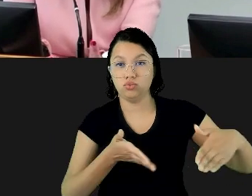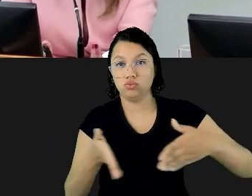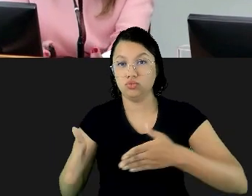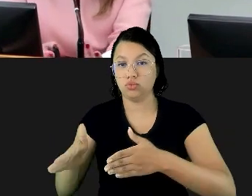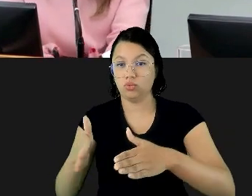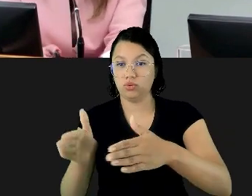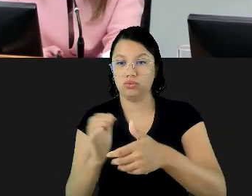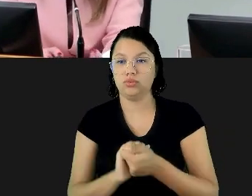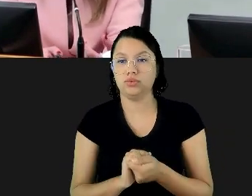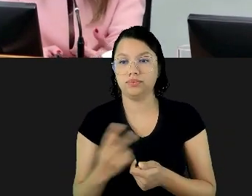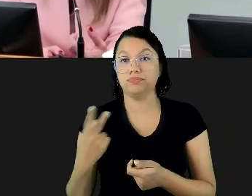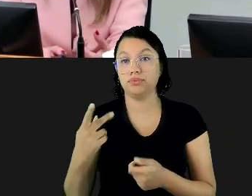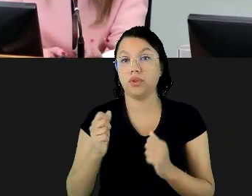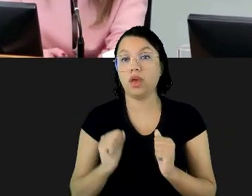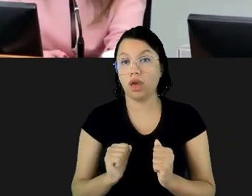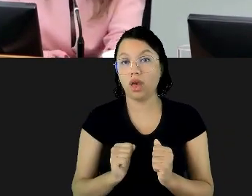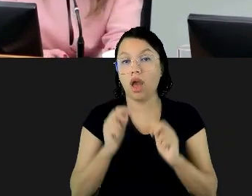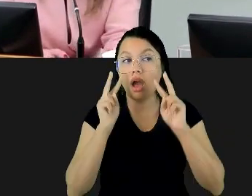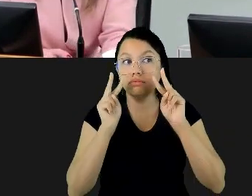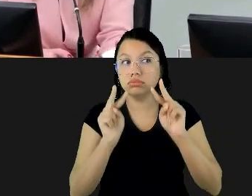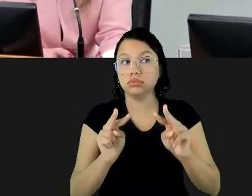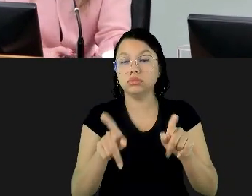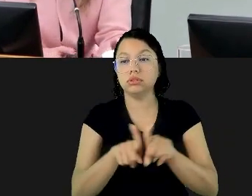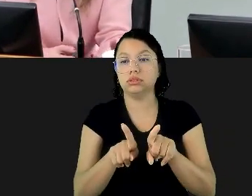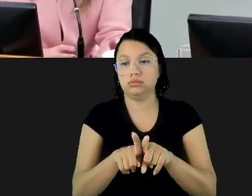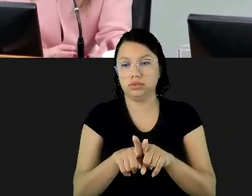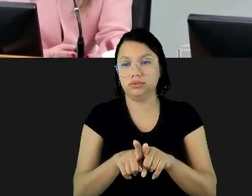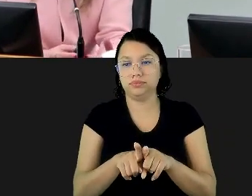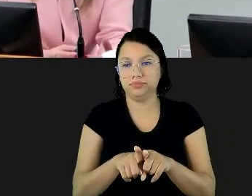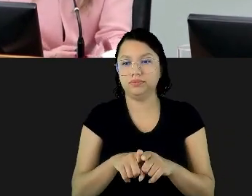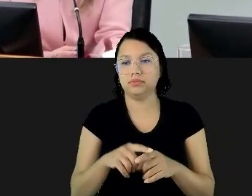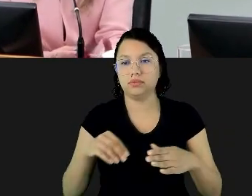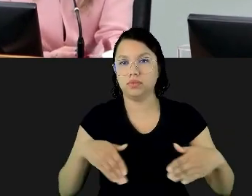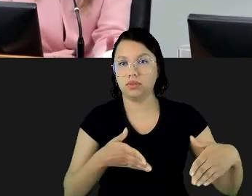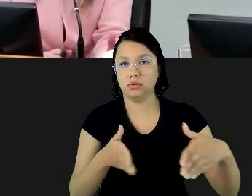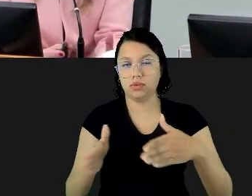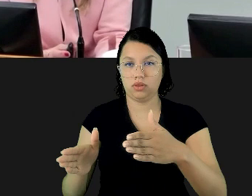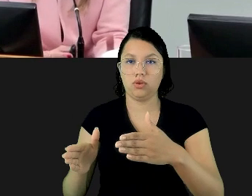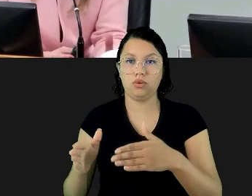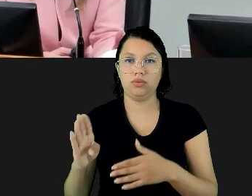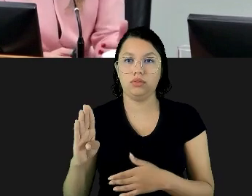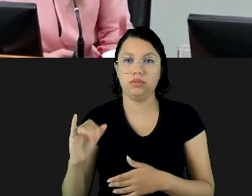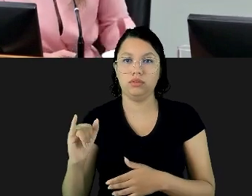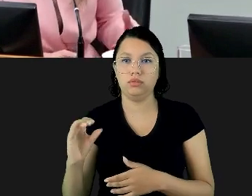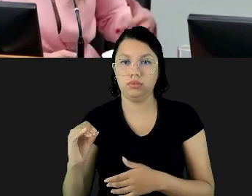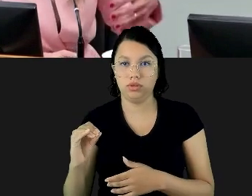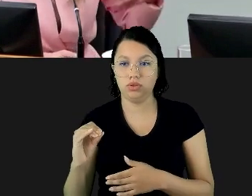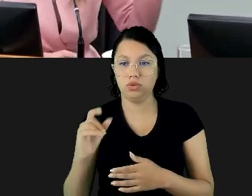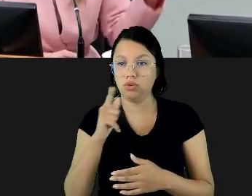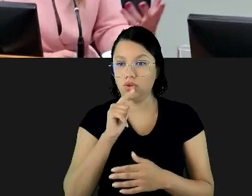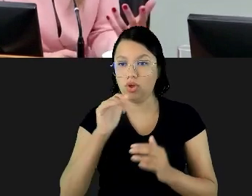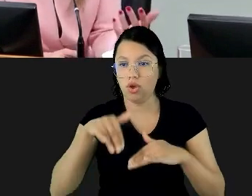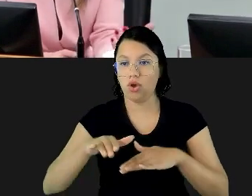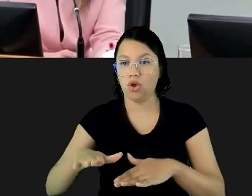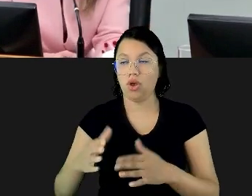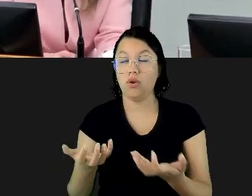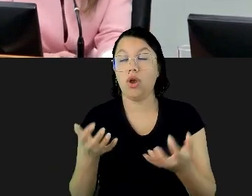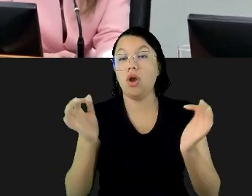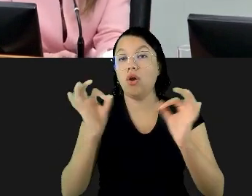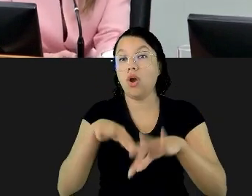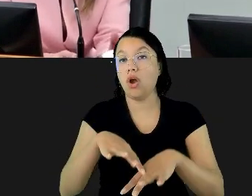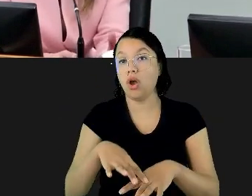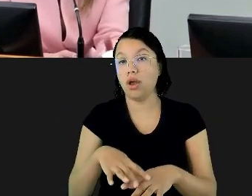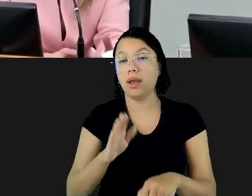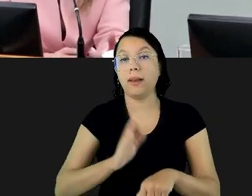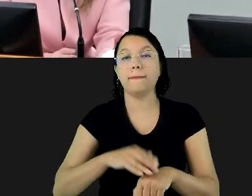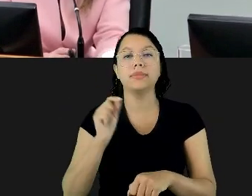olhar também para a rota bioceânica. E eu quero assim, concluir dizendo que mais do que trazer talvez uma